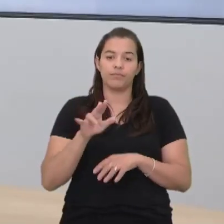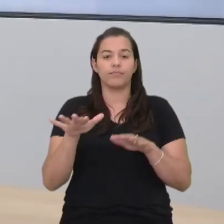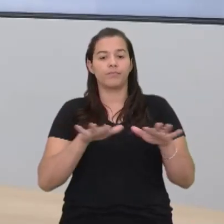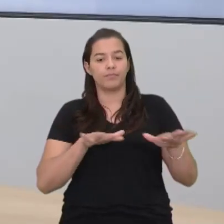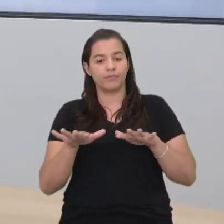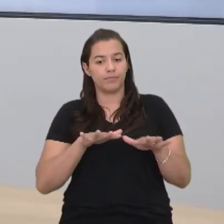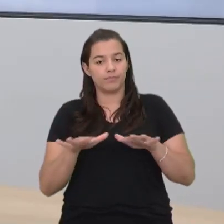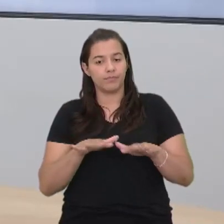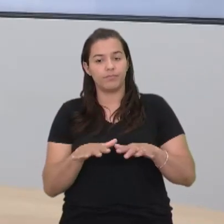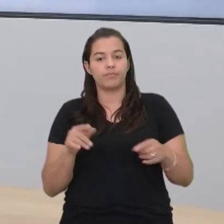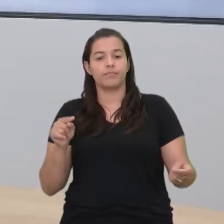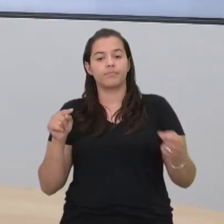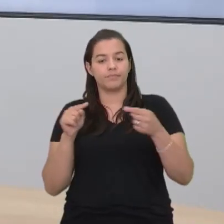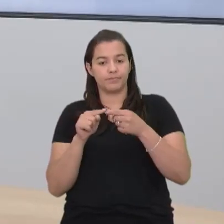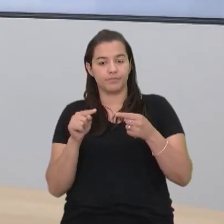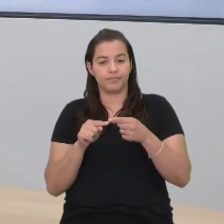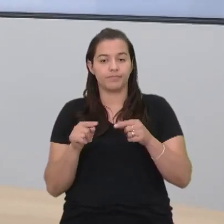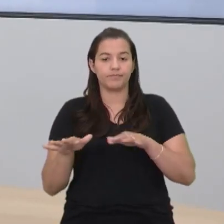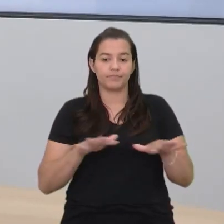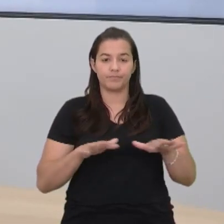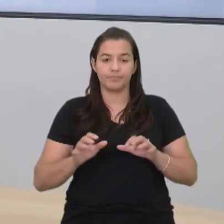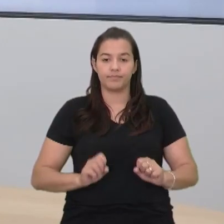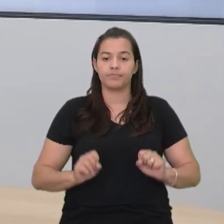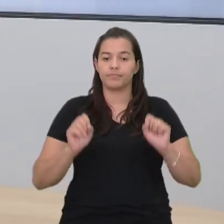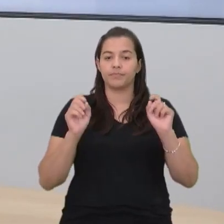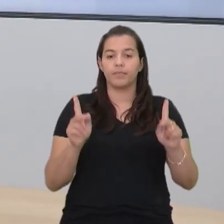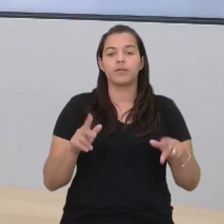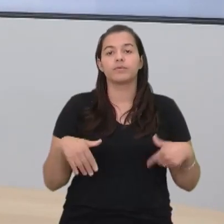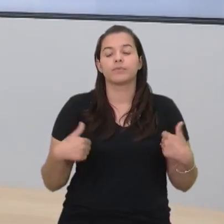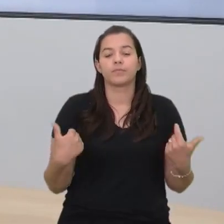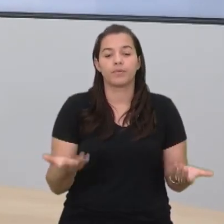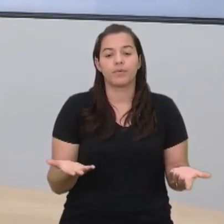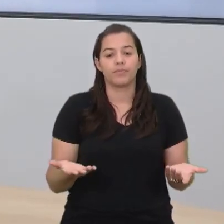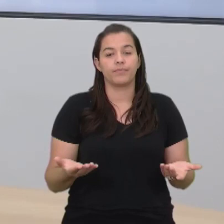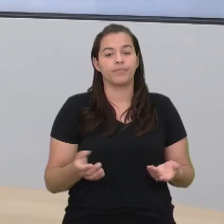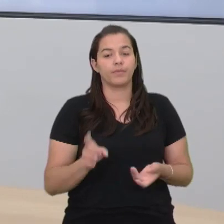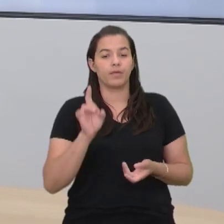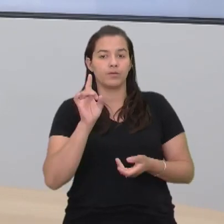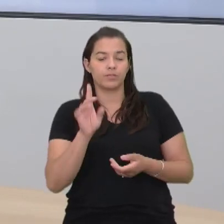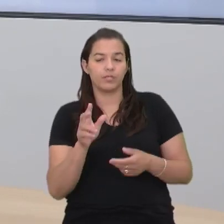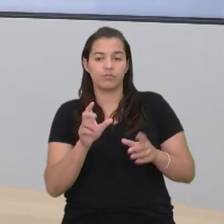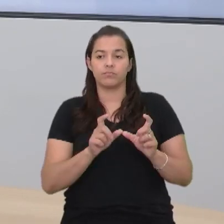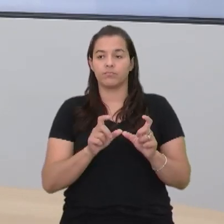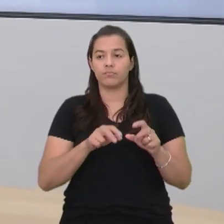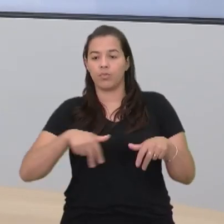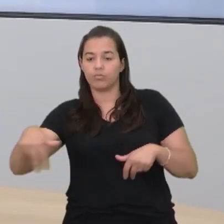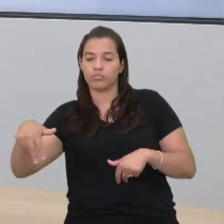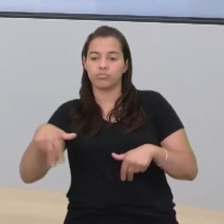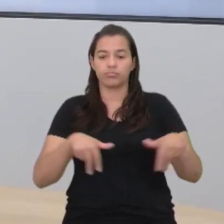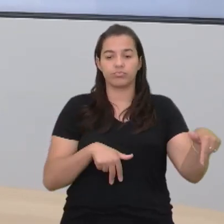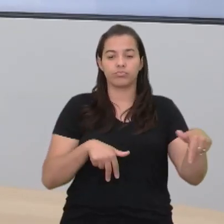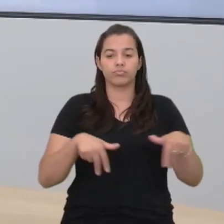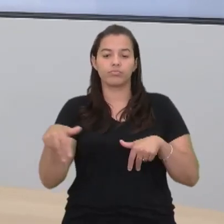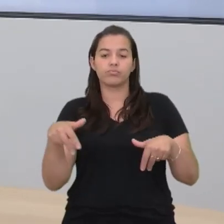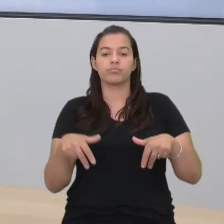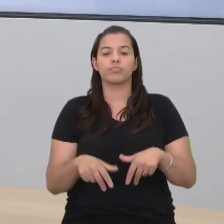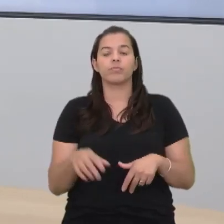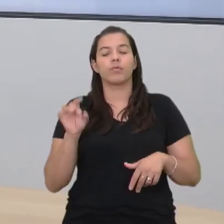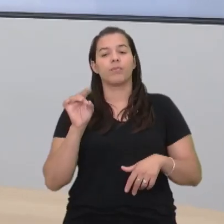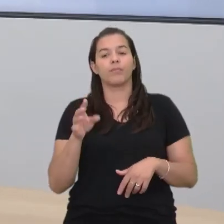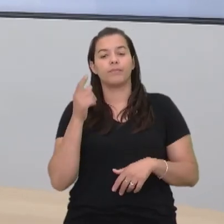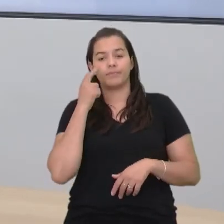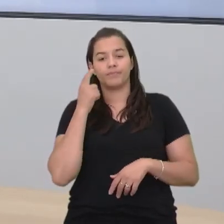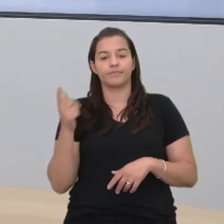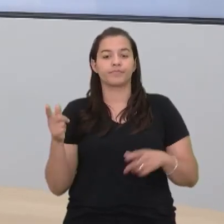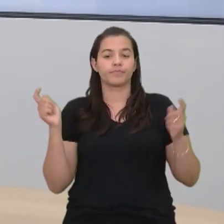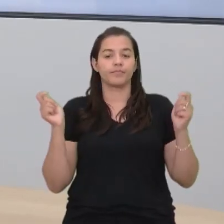para realizar movimento. Tá bom, professora? Mas que tipo de movimento? Será que é só se deslocar? Vamos ver o que tem de opção aí? Só um detalhe, tá?